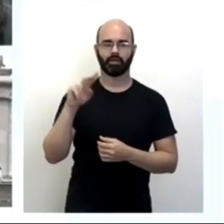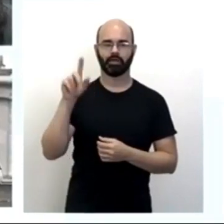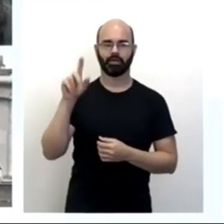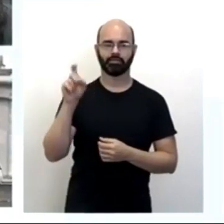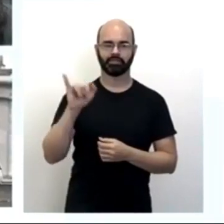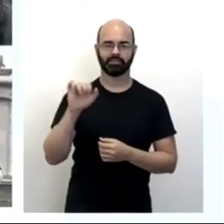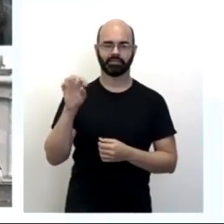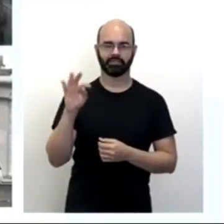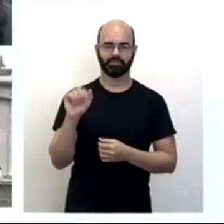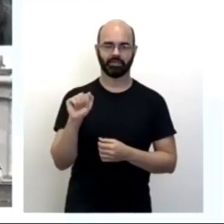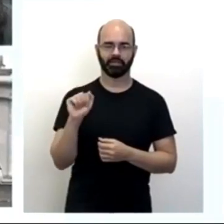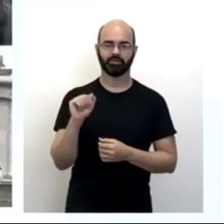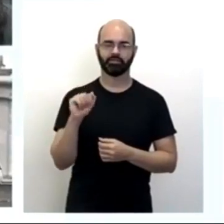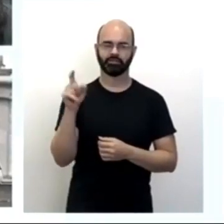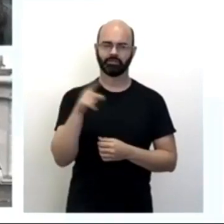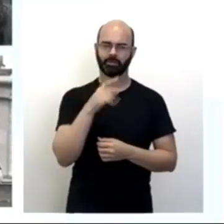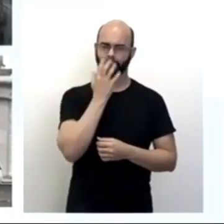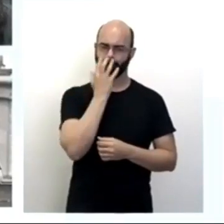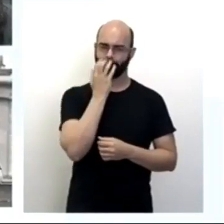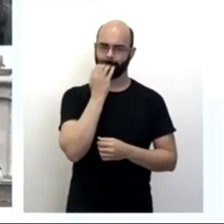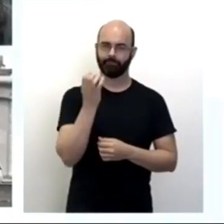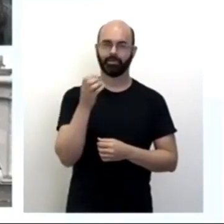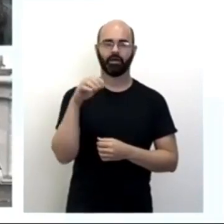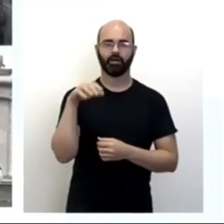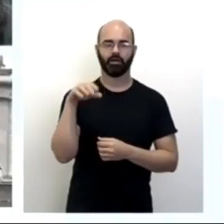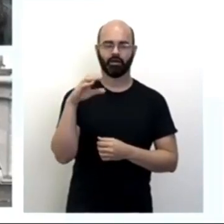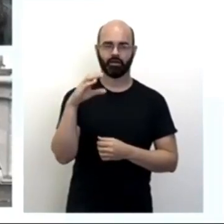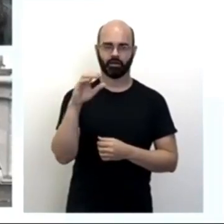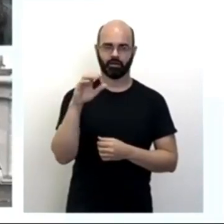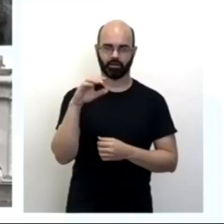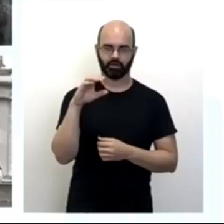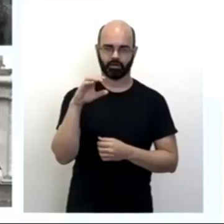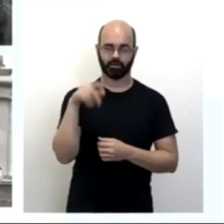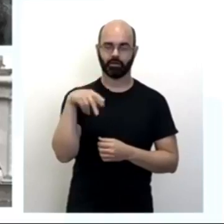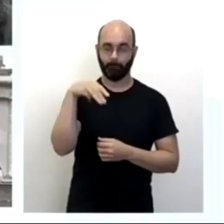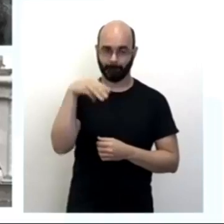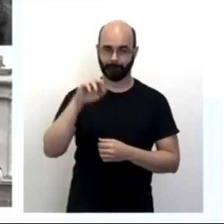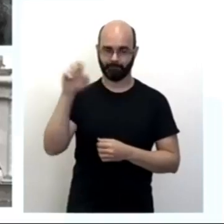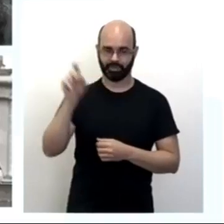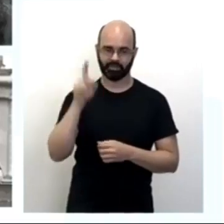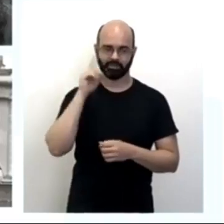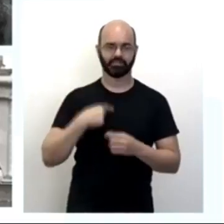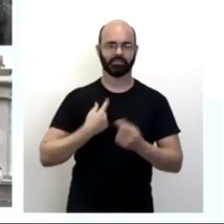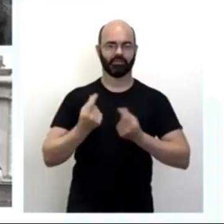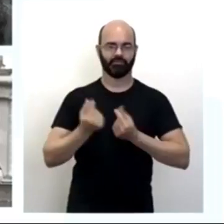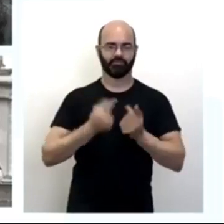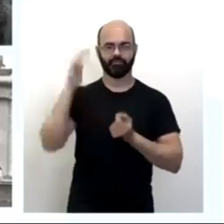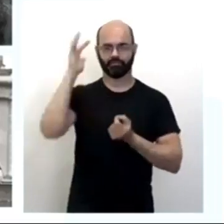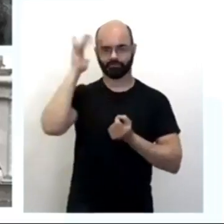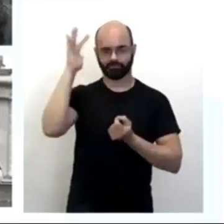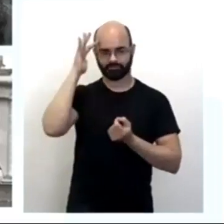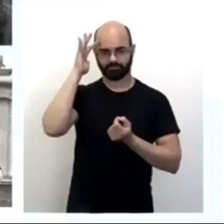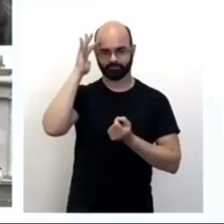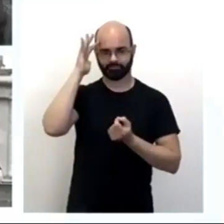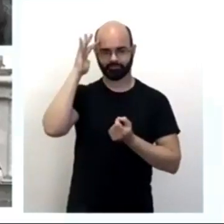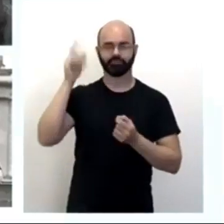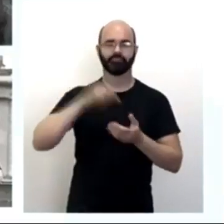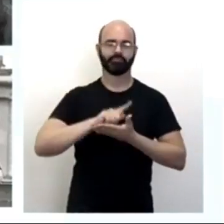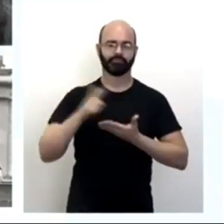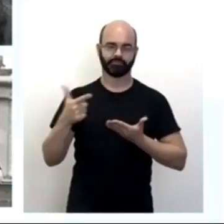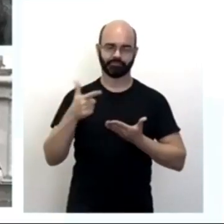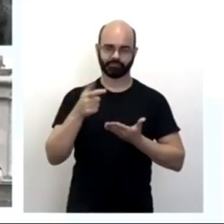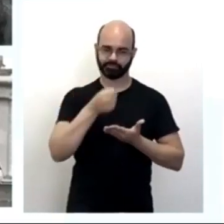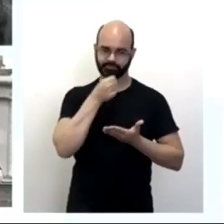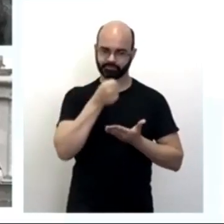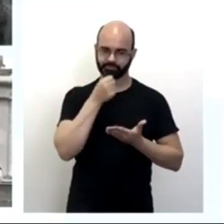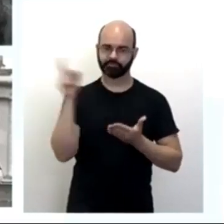marxista-leninista. Gente, Karl Marx, filósofo, economista, político, jornalista, né? Ele